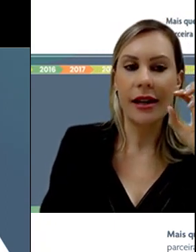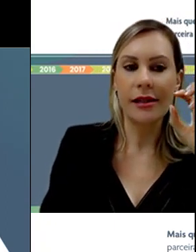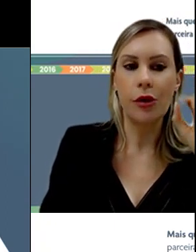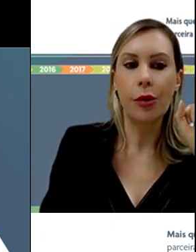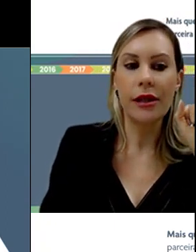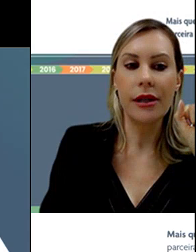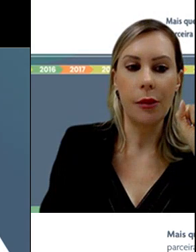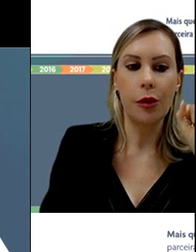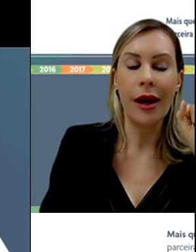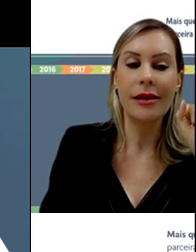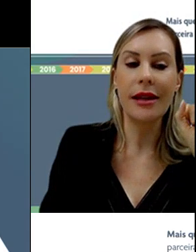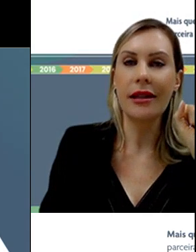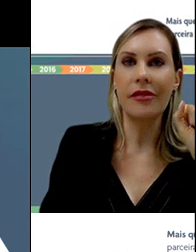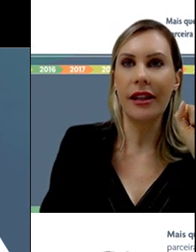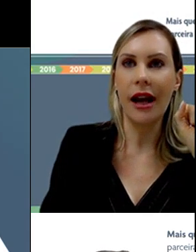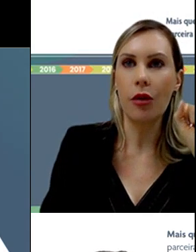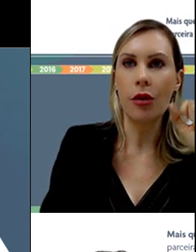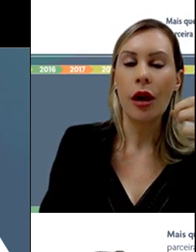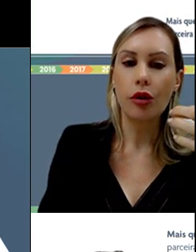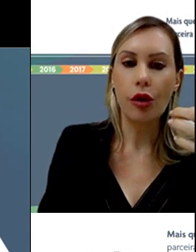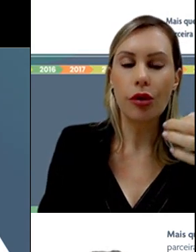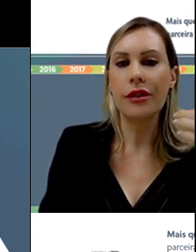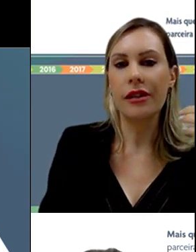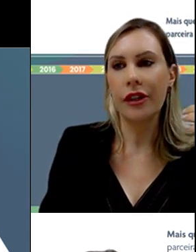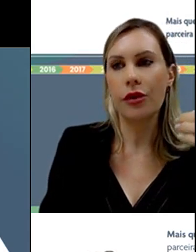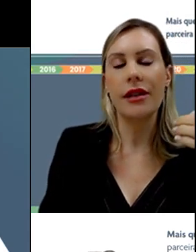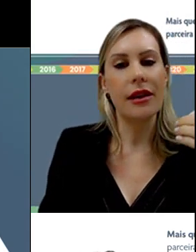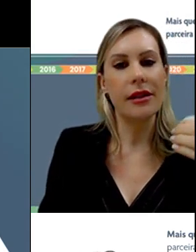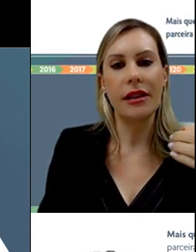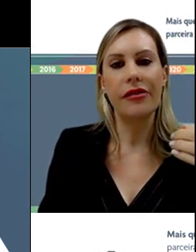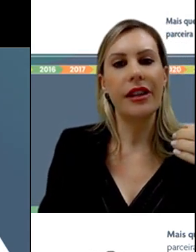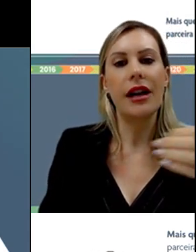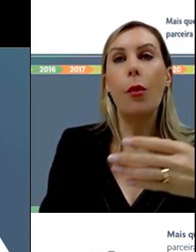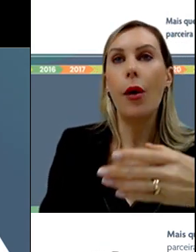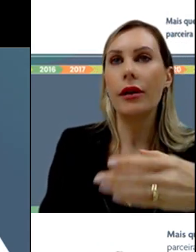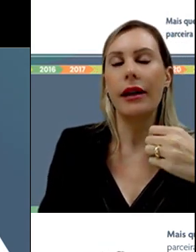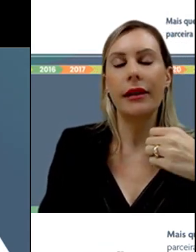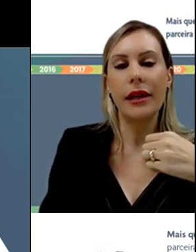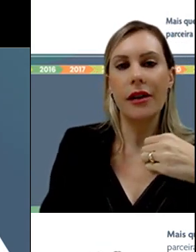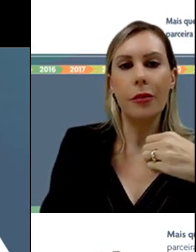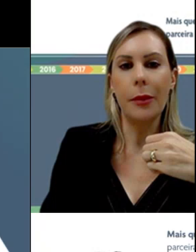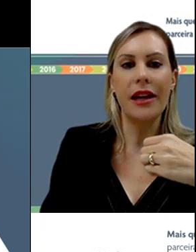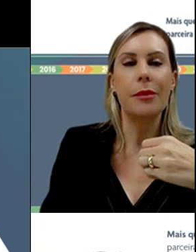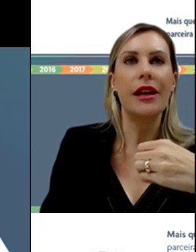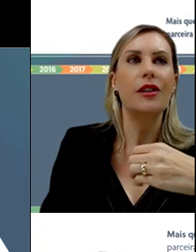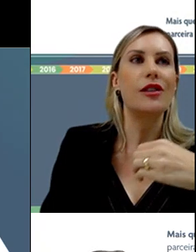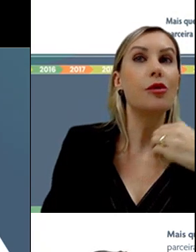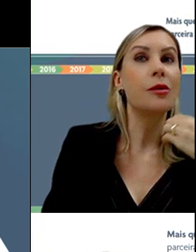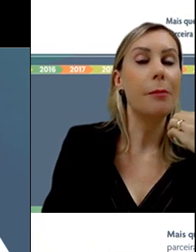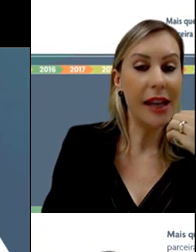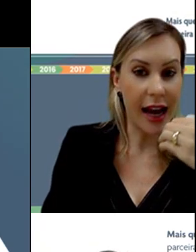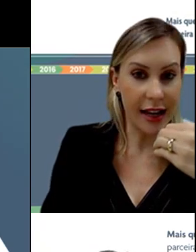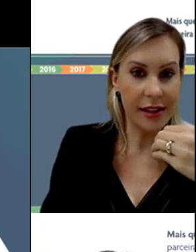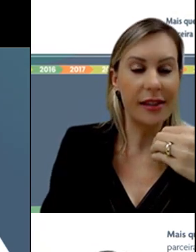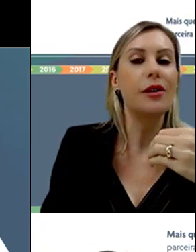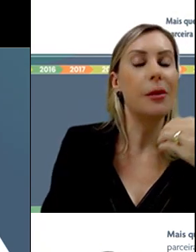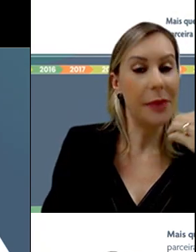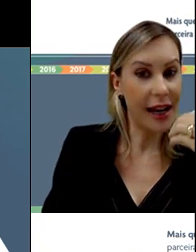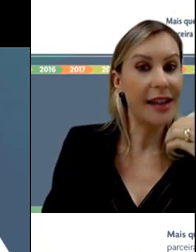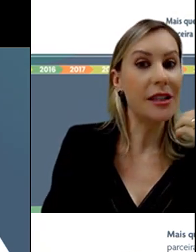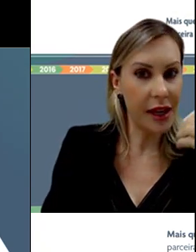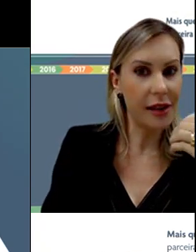essa relação. Por exemplo, Receita Federal, todos os servidores da Receita Federal podem aderir à FUNPRESP. E nós temos